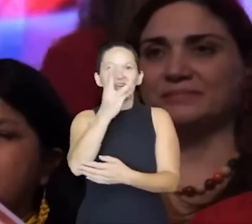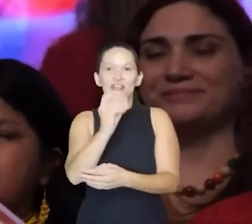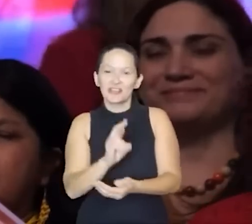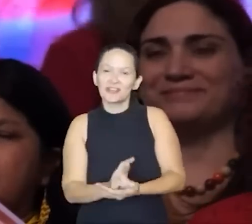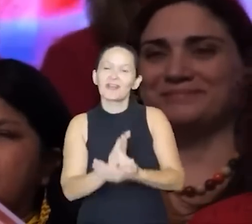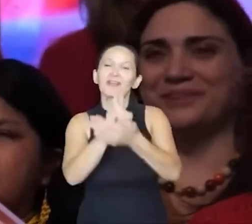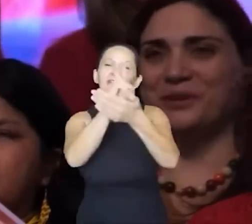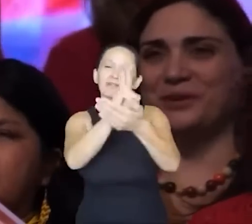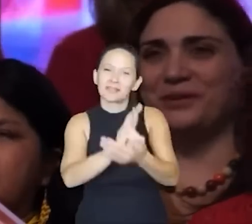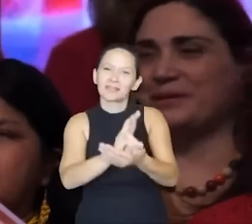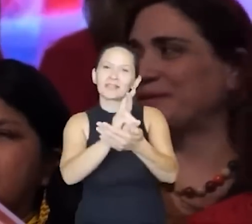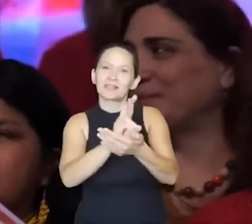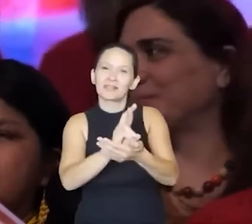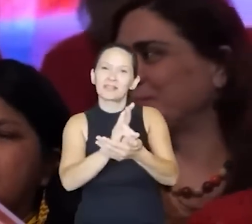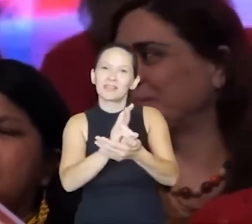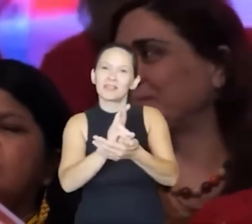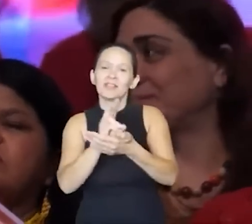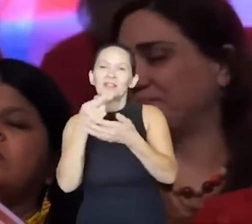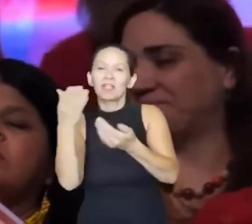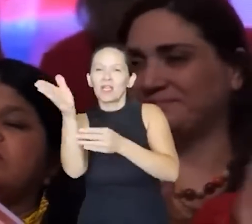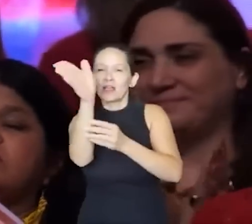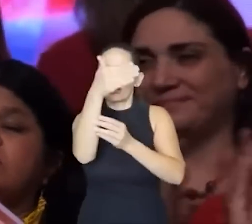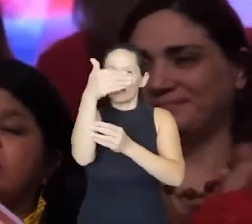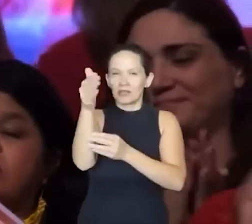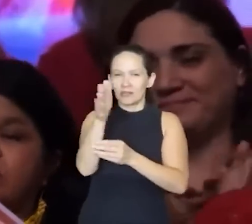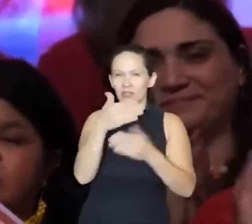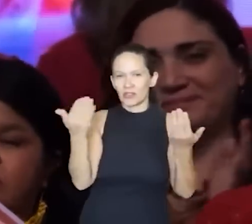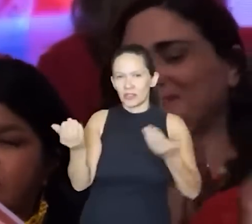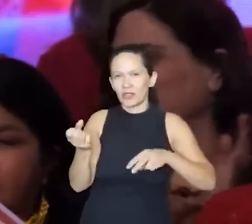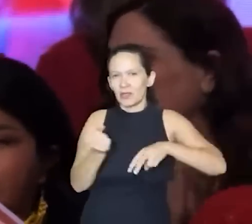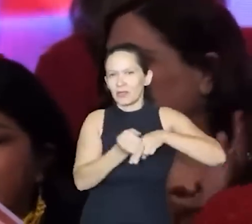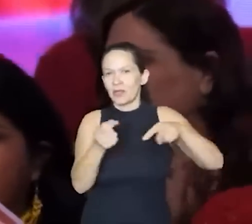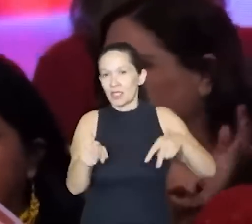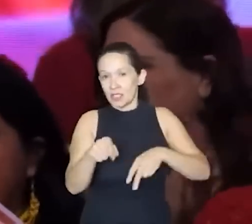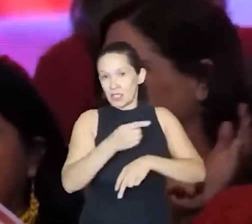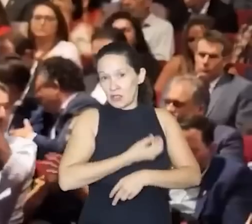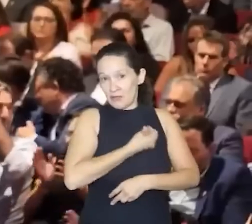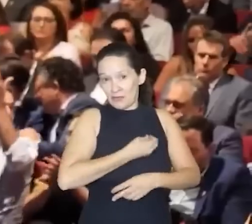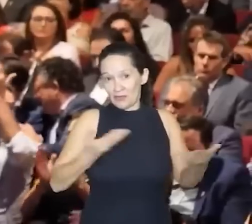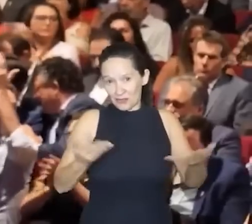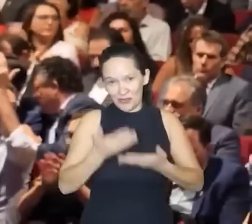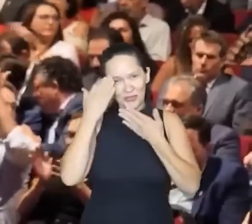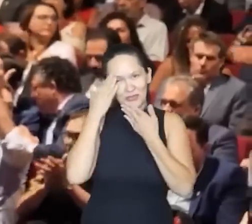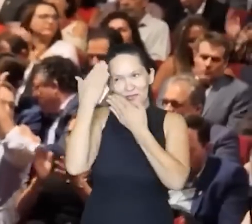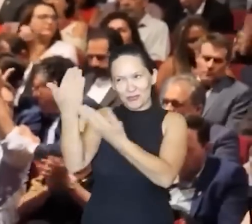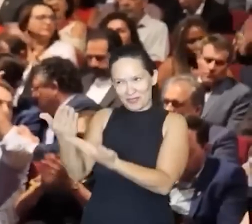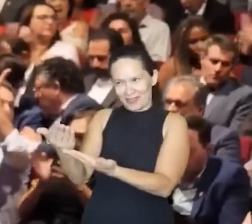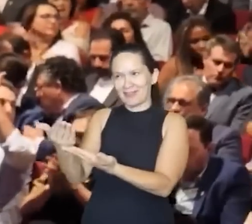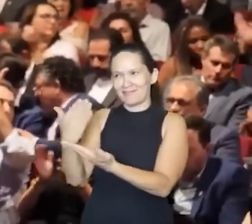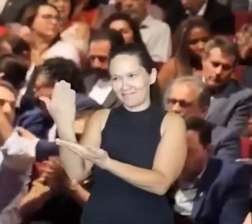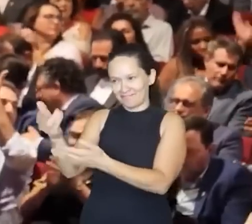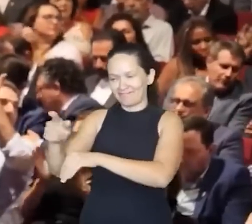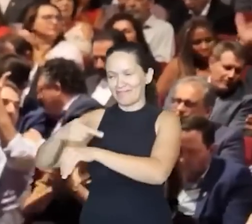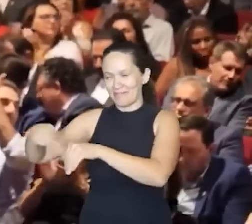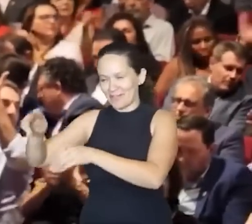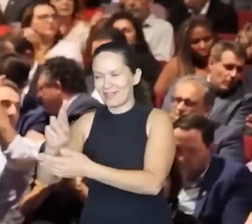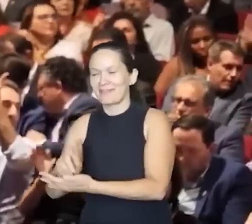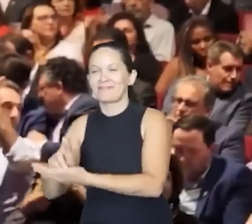das embaixadas que estão no Brasil, que estão hoje aqui no nosso evento. Muito obrigada por essa representação.